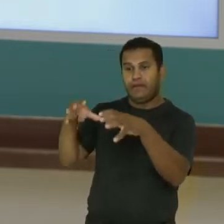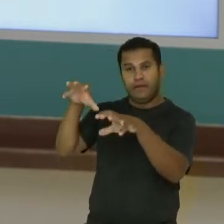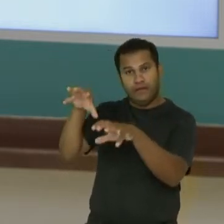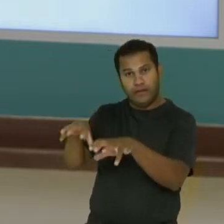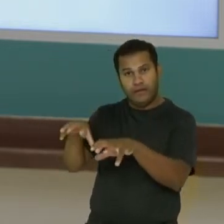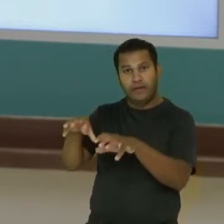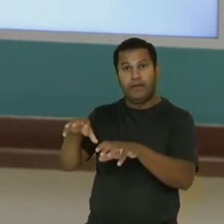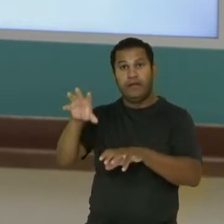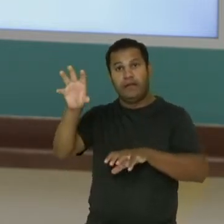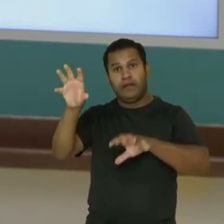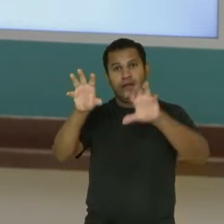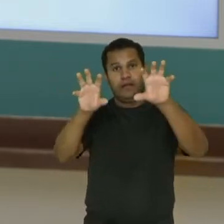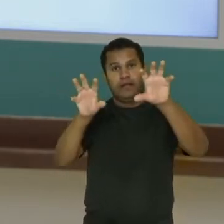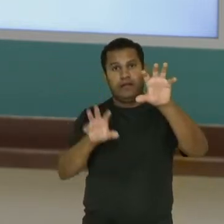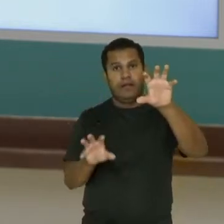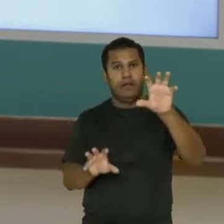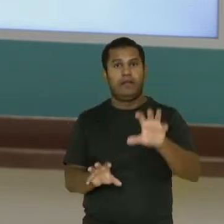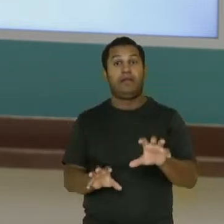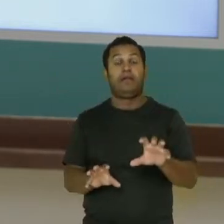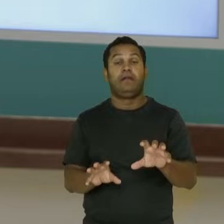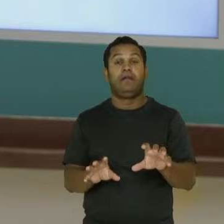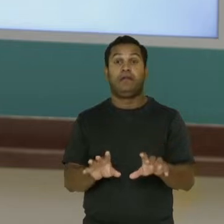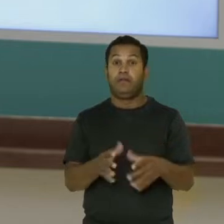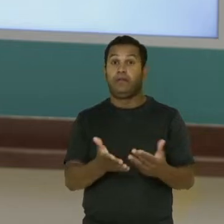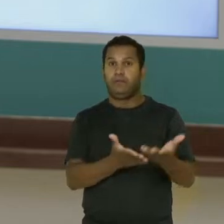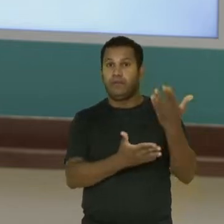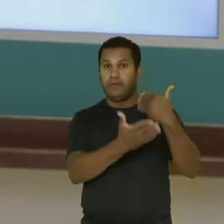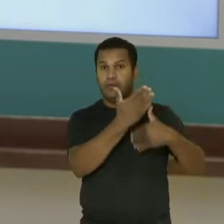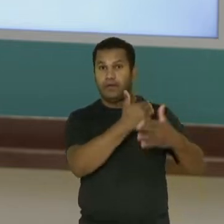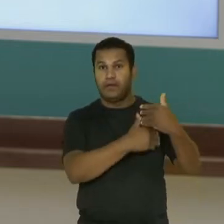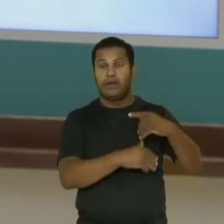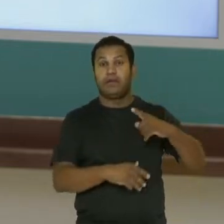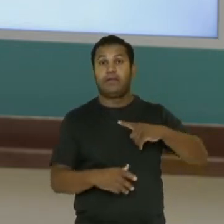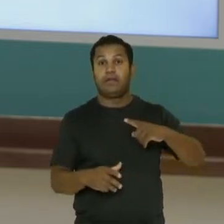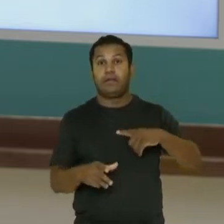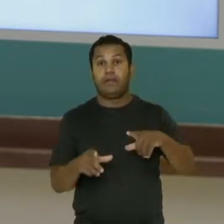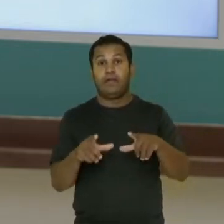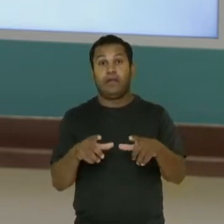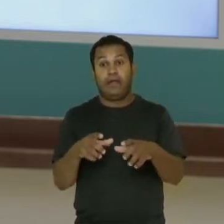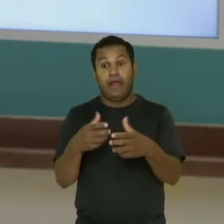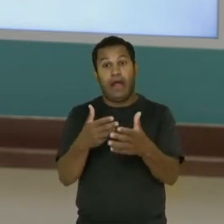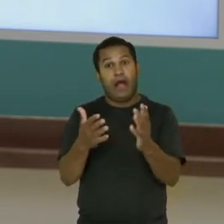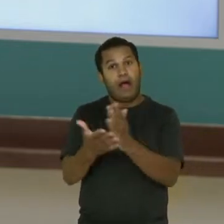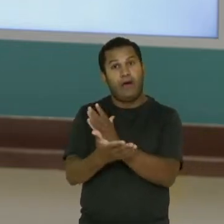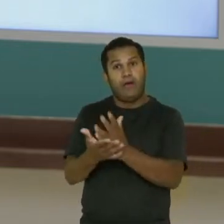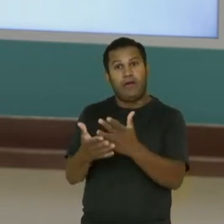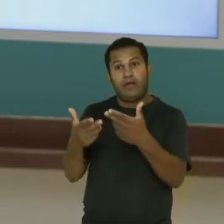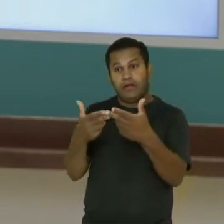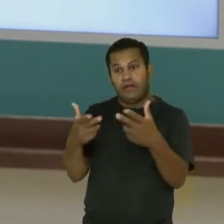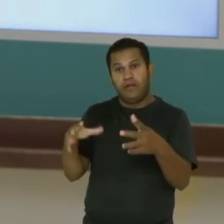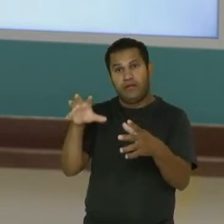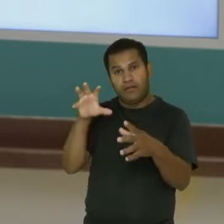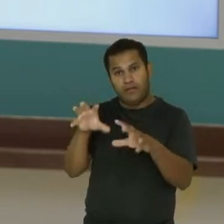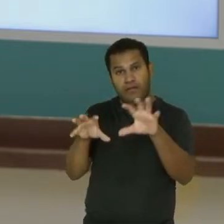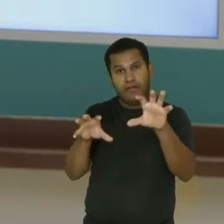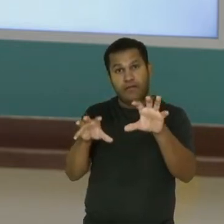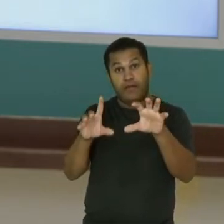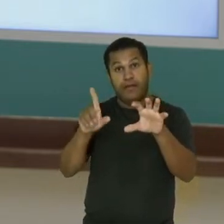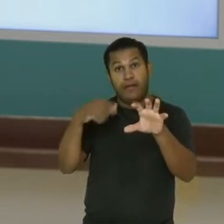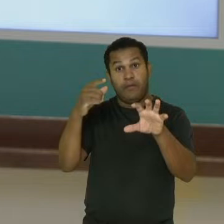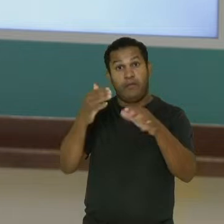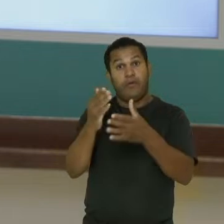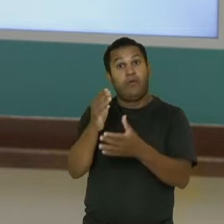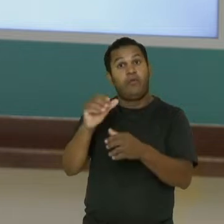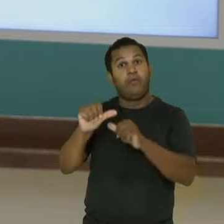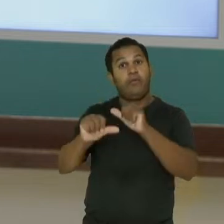até mesmo o tamanho do território era outro. Mas com o passar do tempo, com a expansão territorial do Brasil, a gente vai ter